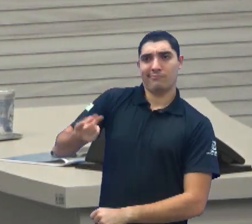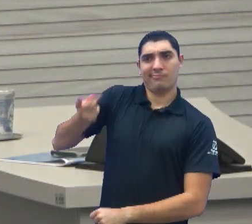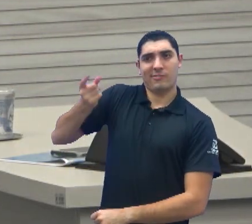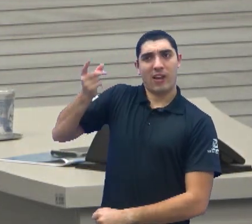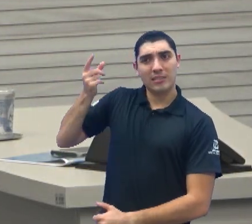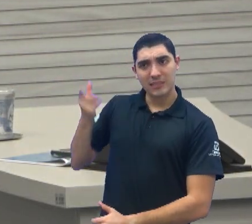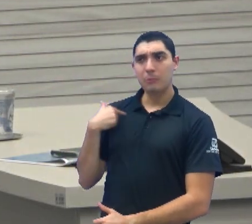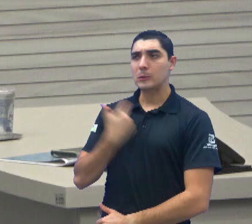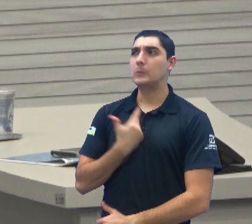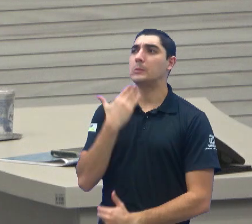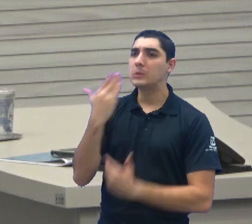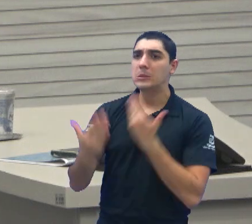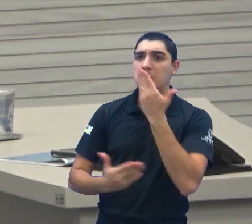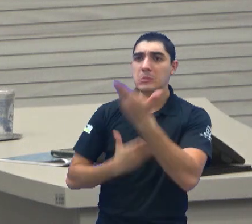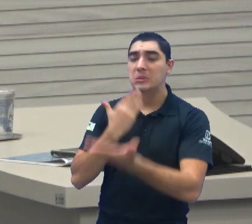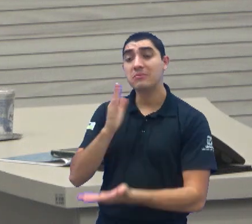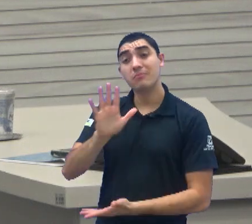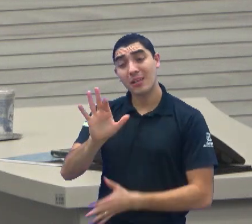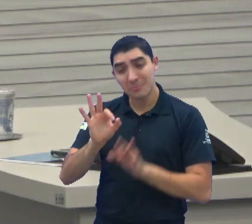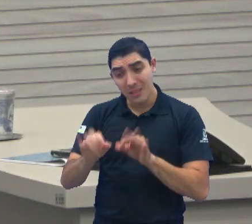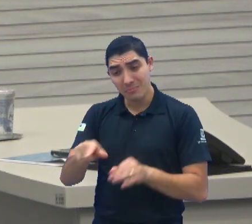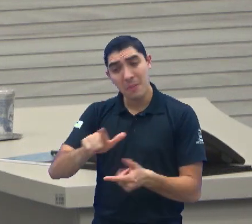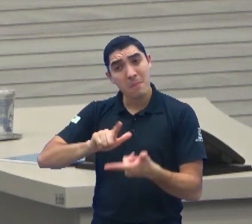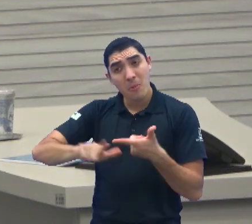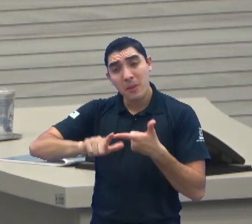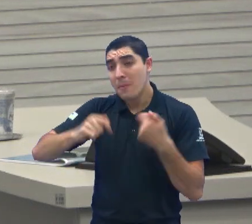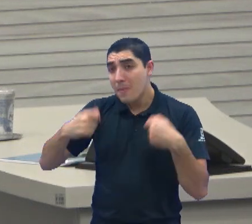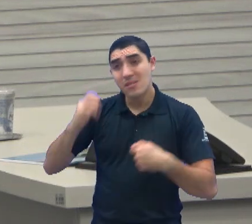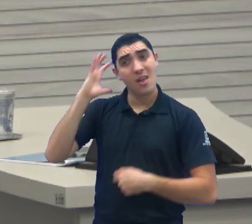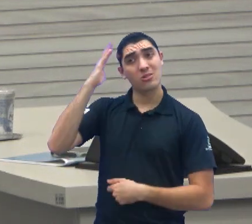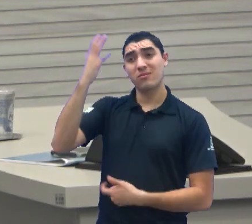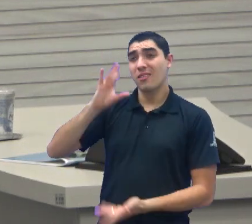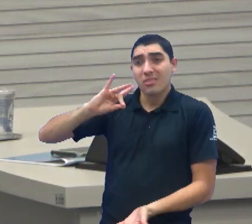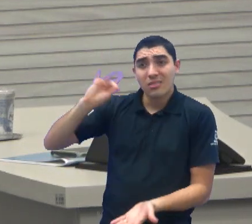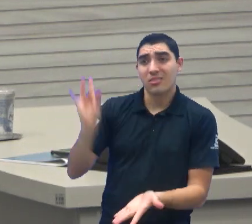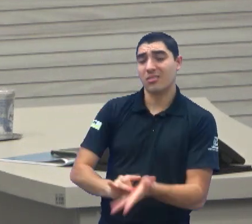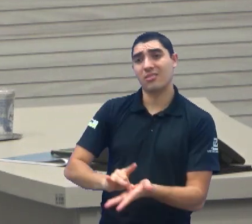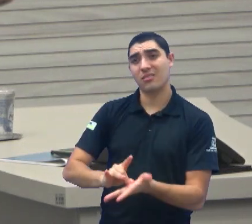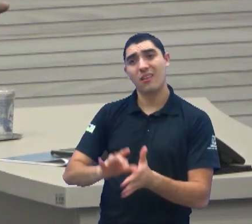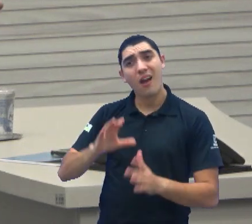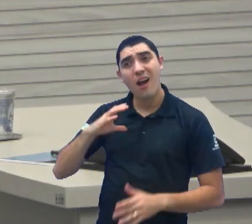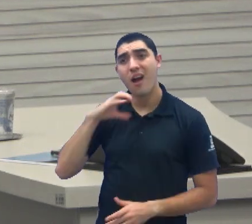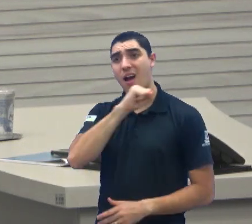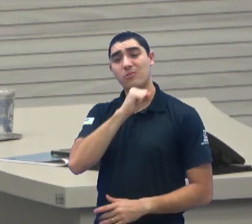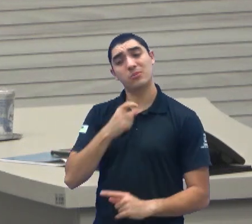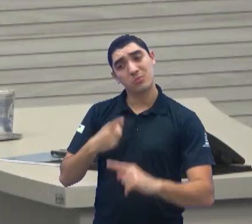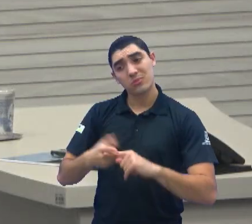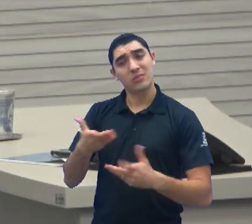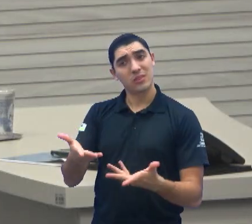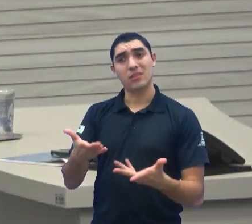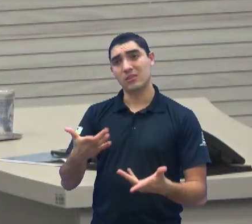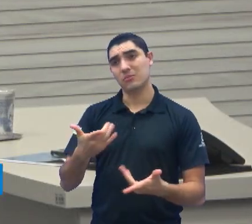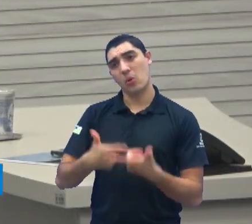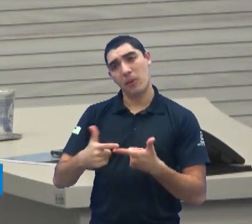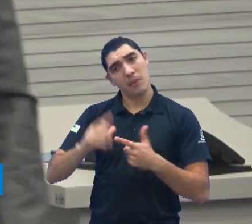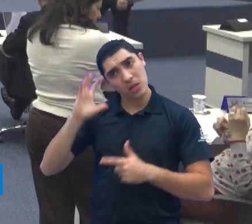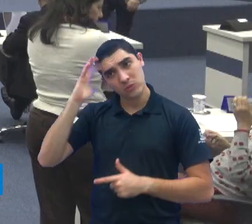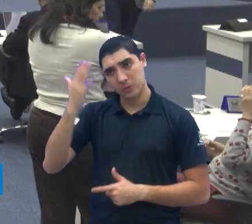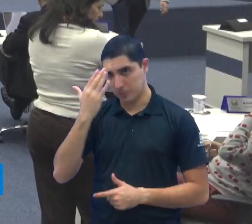seria importante mesmo era ações concretas para que a gente pudesse resolver o problema daquela região. Obrigado,